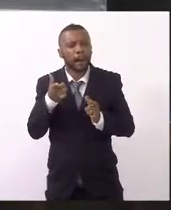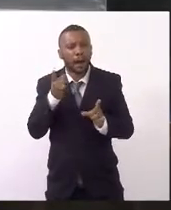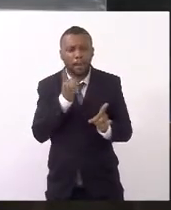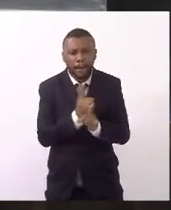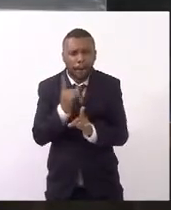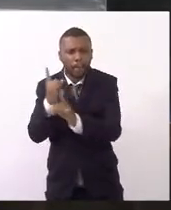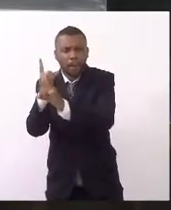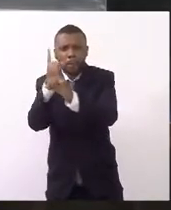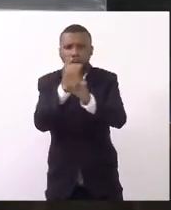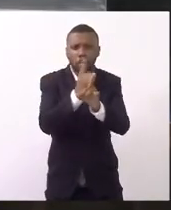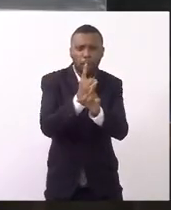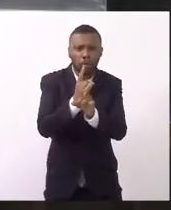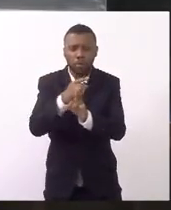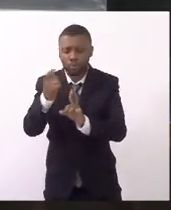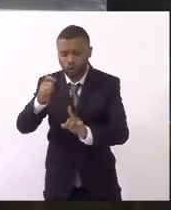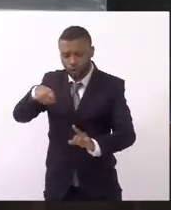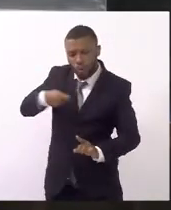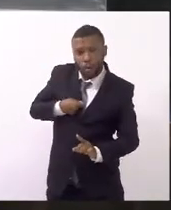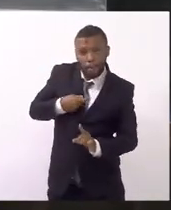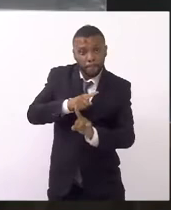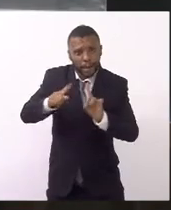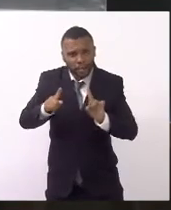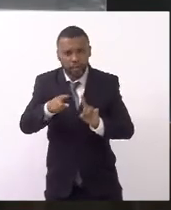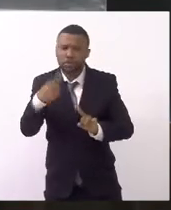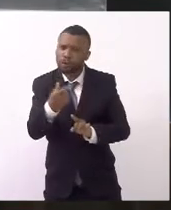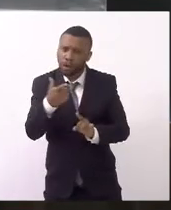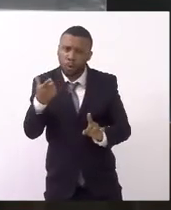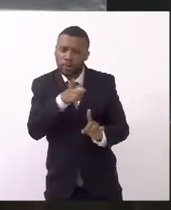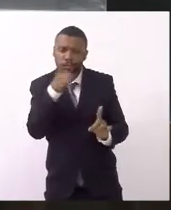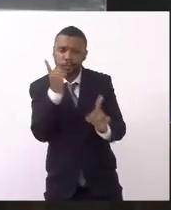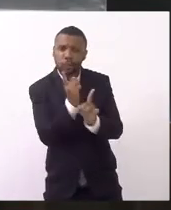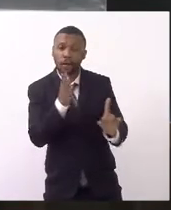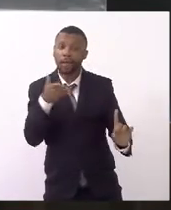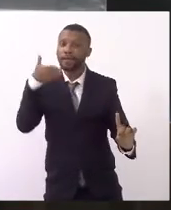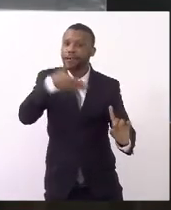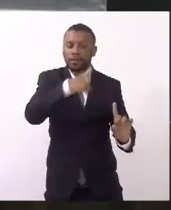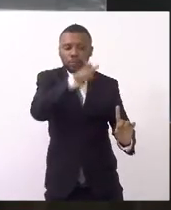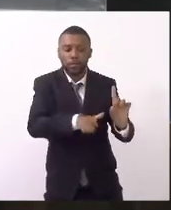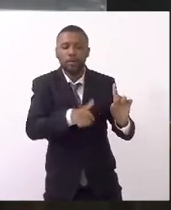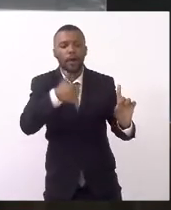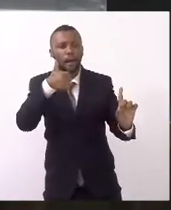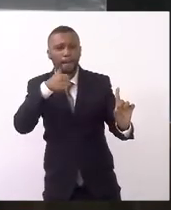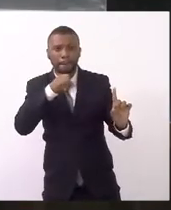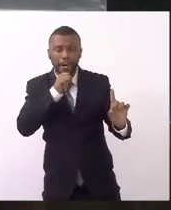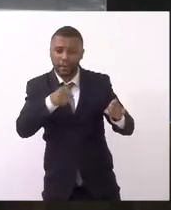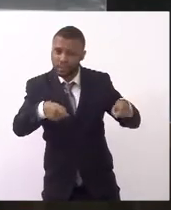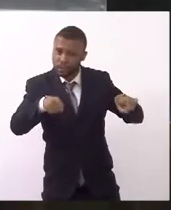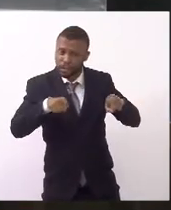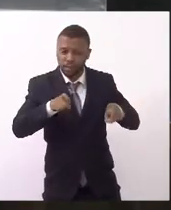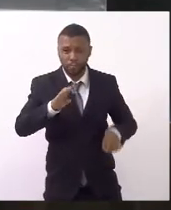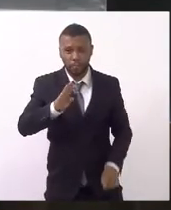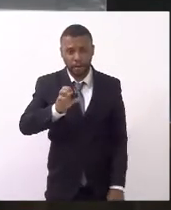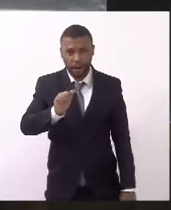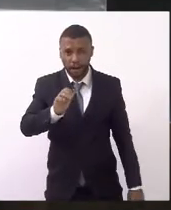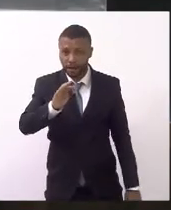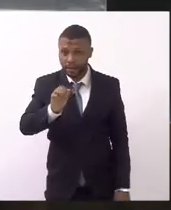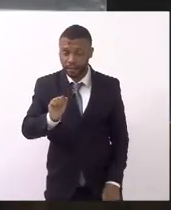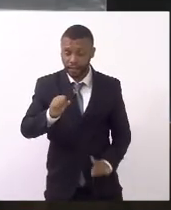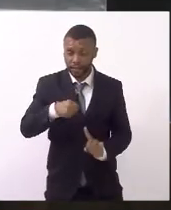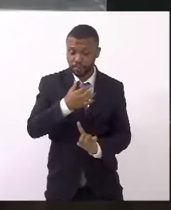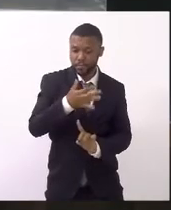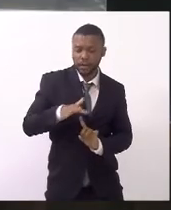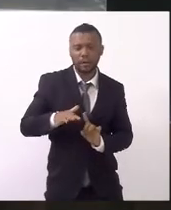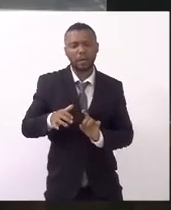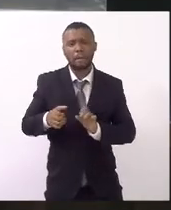diz respeito mas devemos encontrar na força de figuras como mãe Beata de Iemanjá que lutou incansavelmente até a